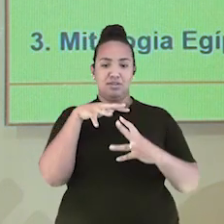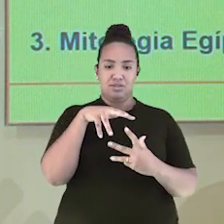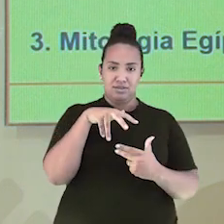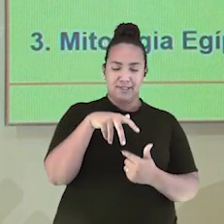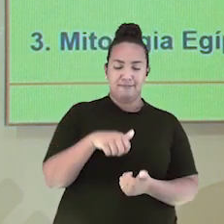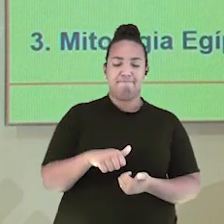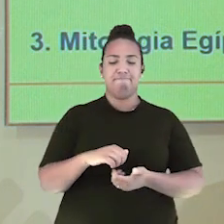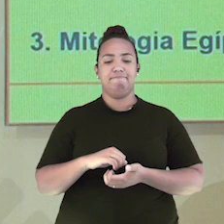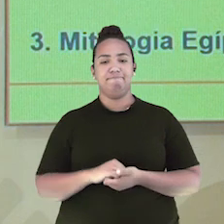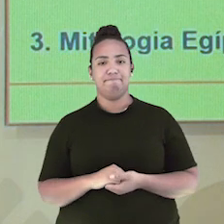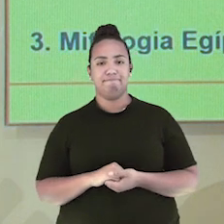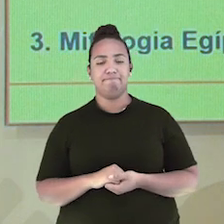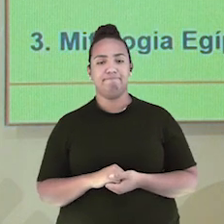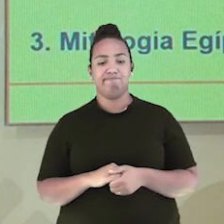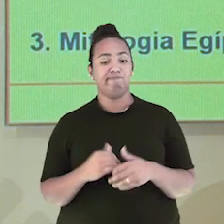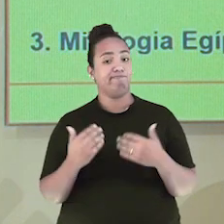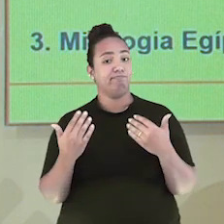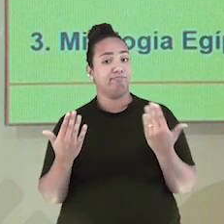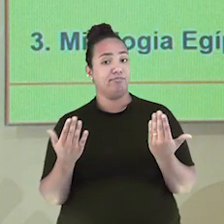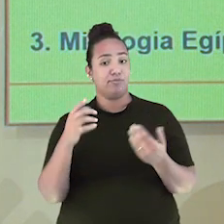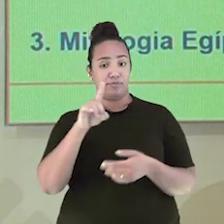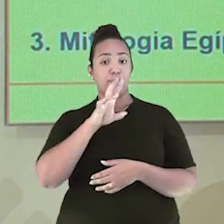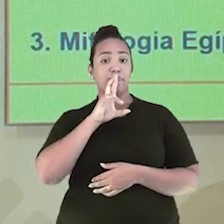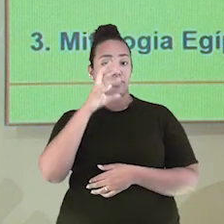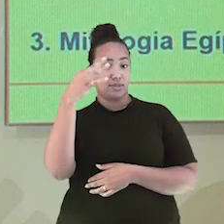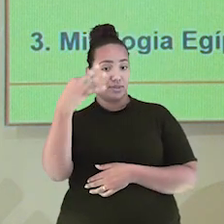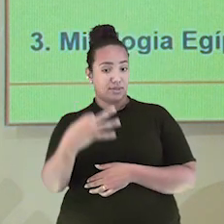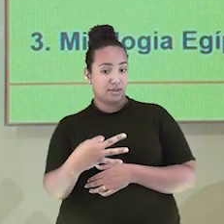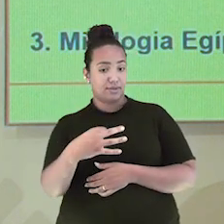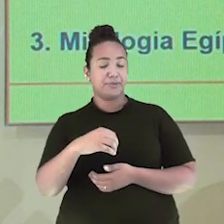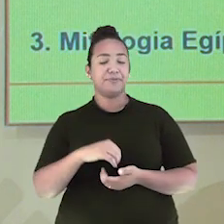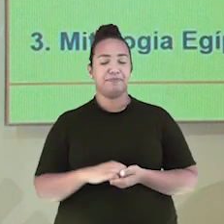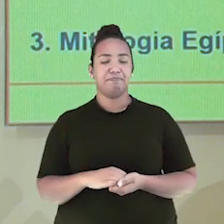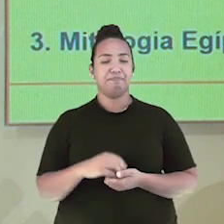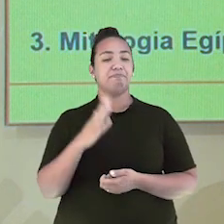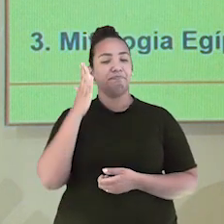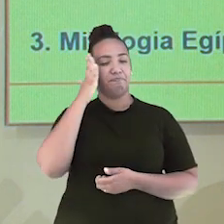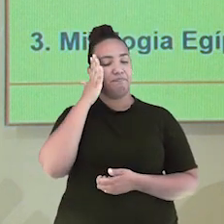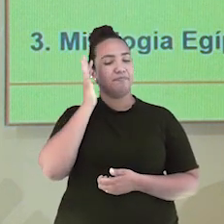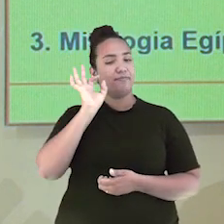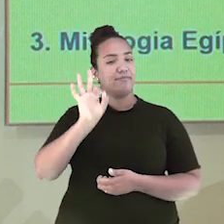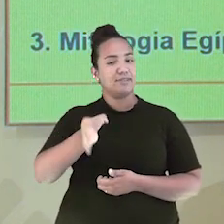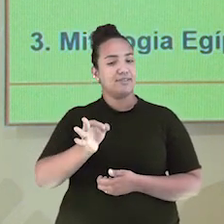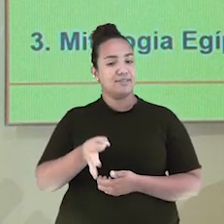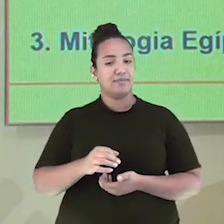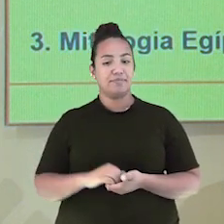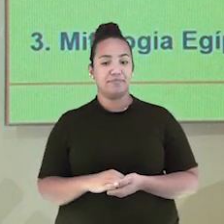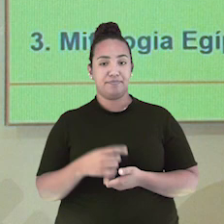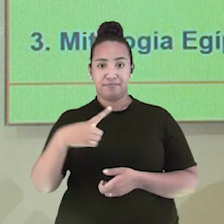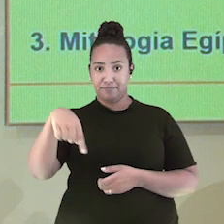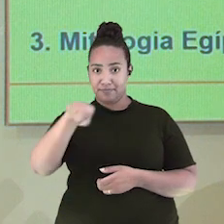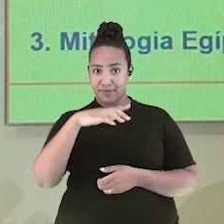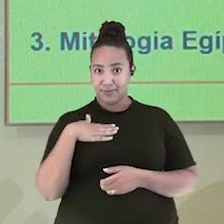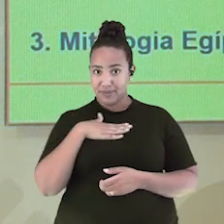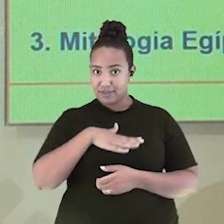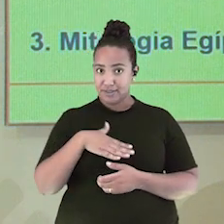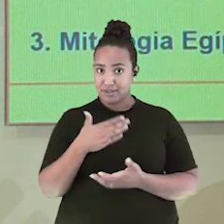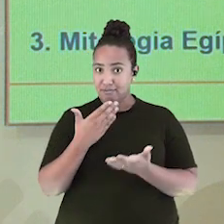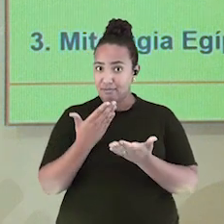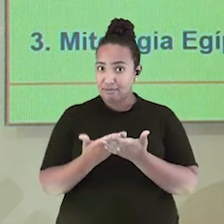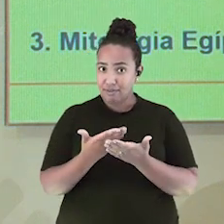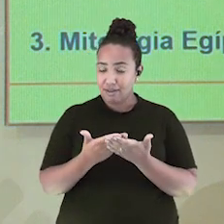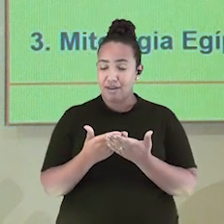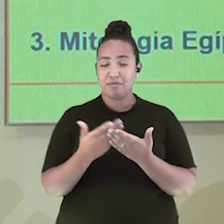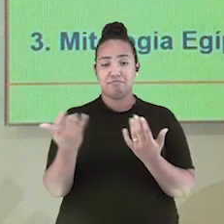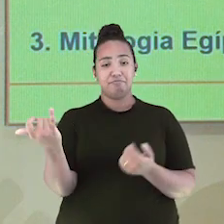o céu. E aí, acertaram? Aposto que sim. Estão gostando da aula? Manda um recadinho pra